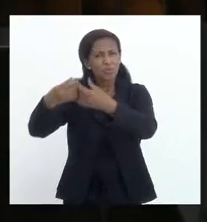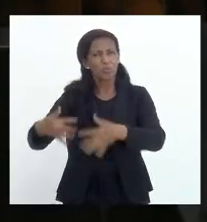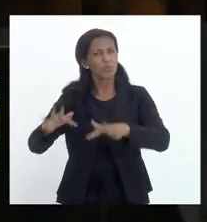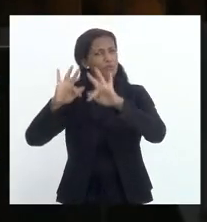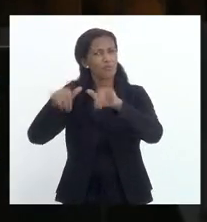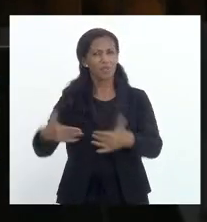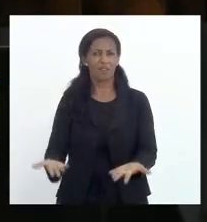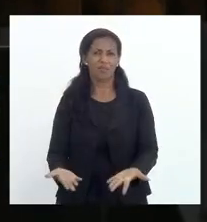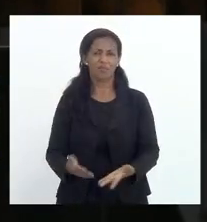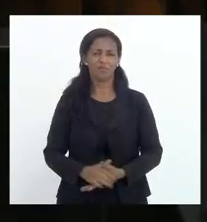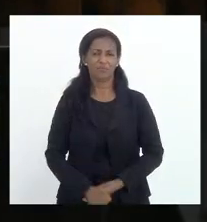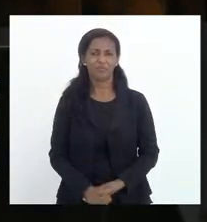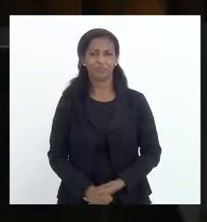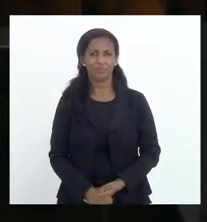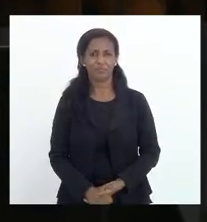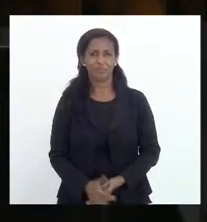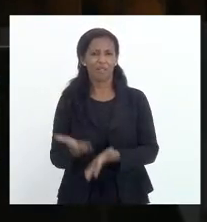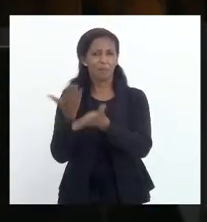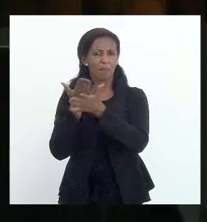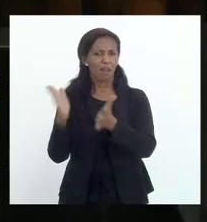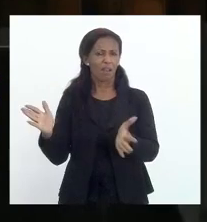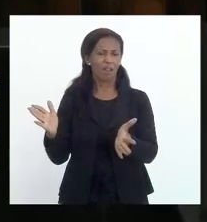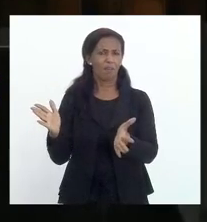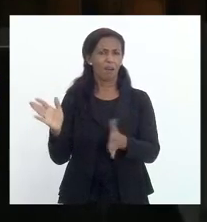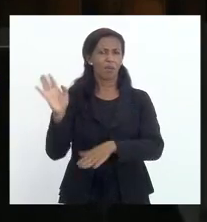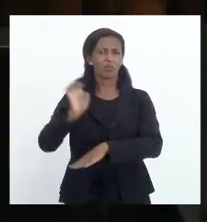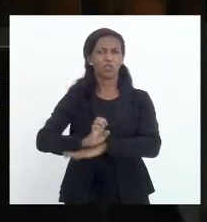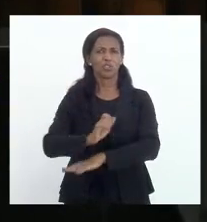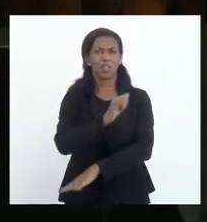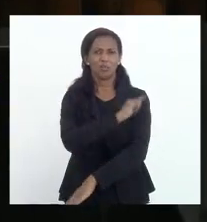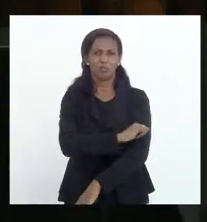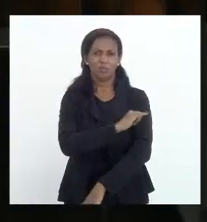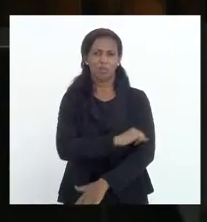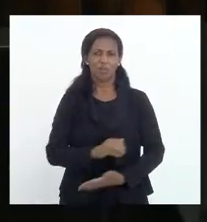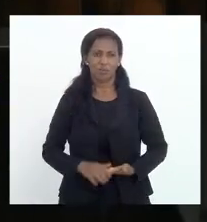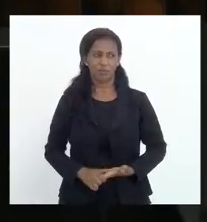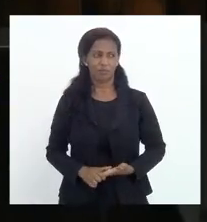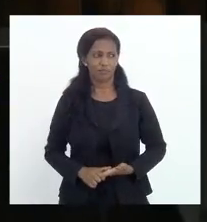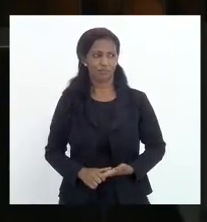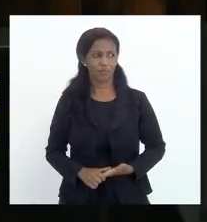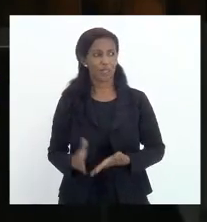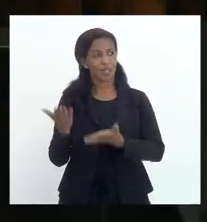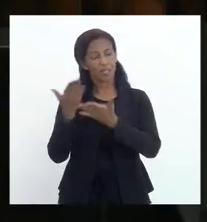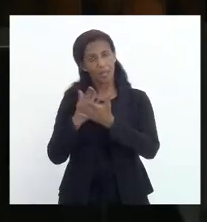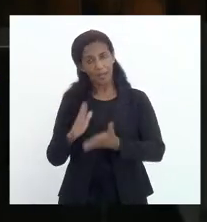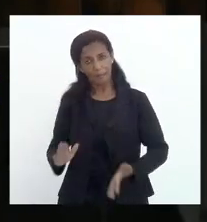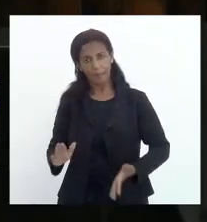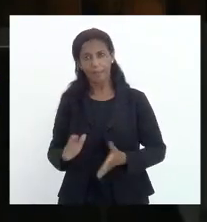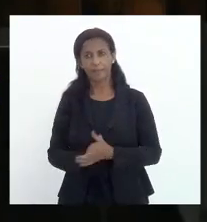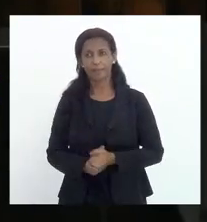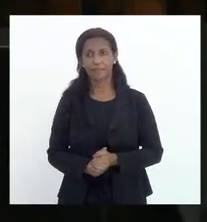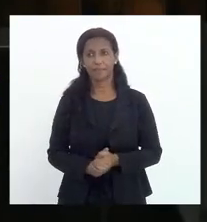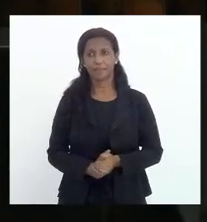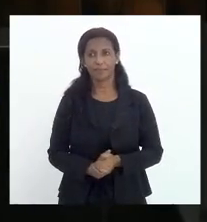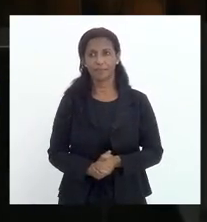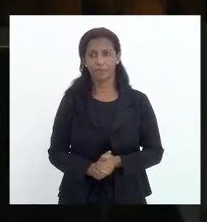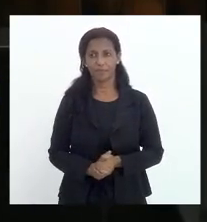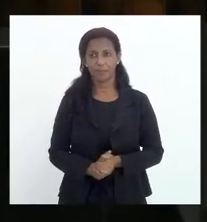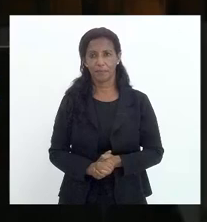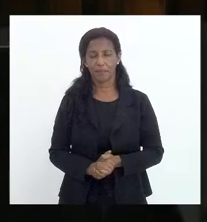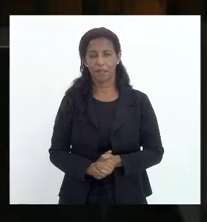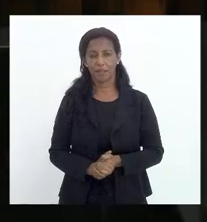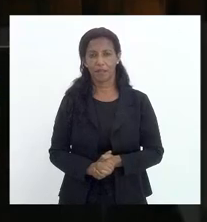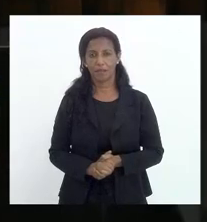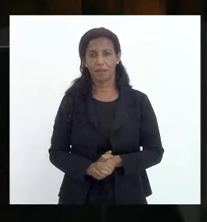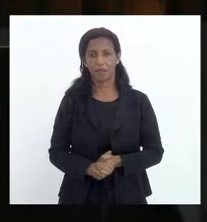final, para acabar realmente com o Estado do Rio de Janeiro e acabar com as